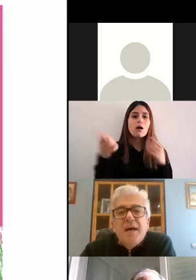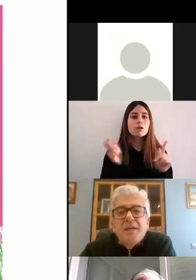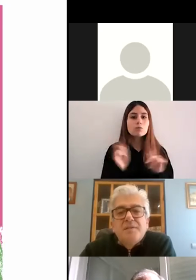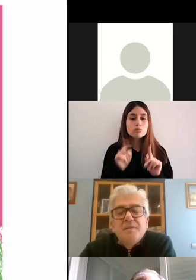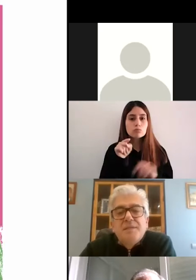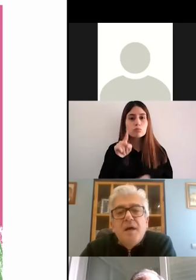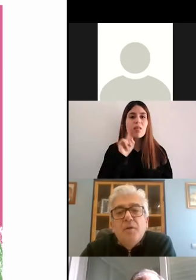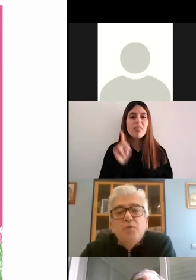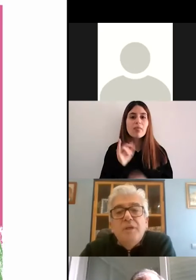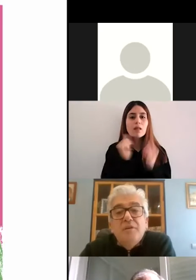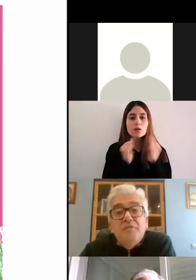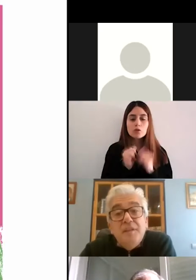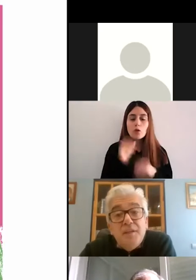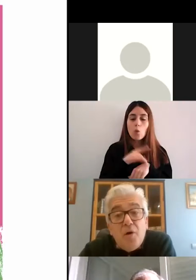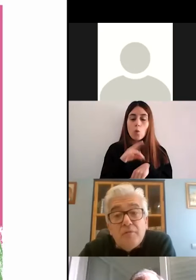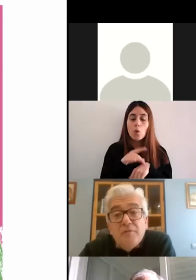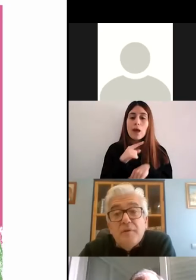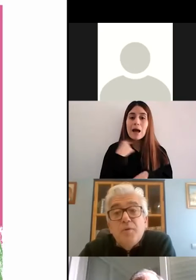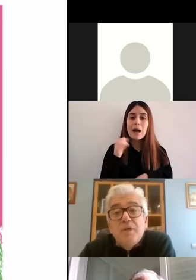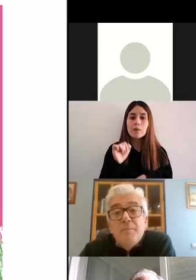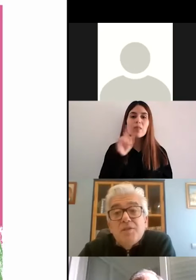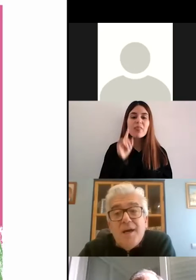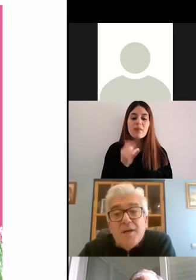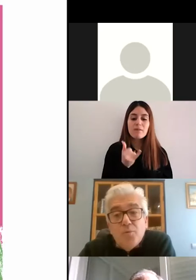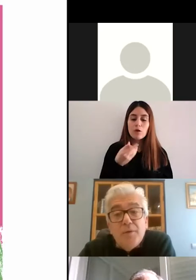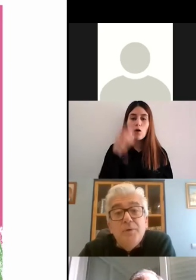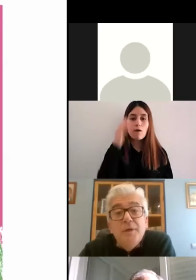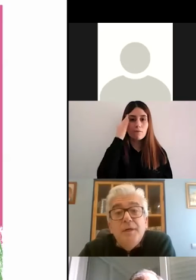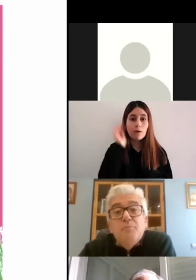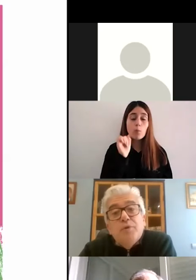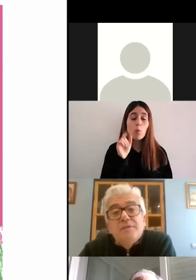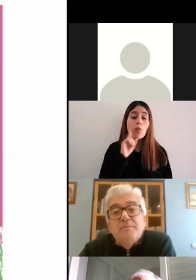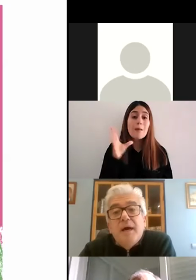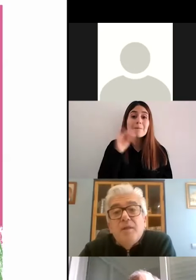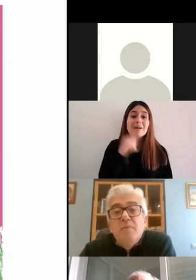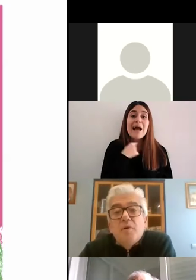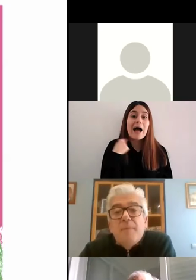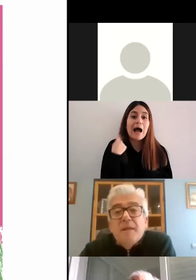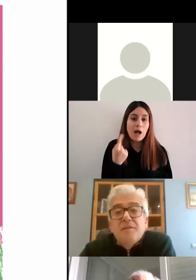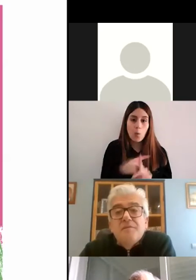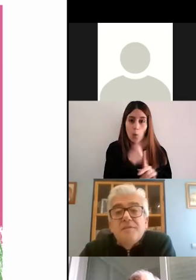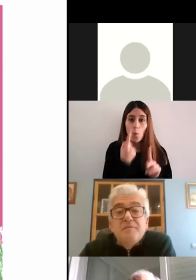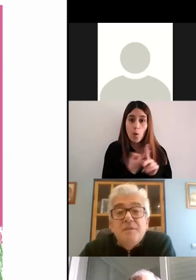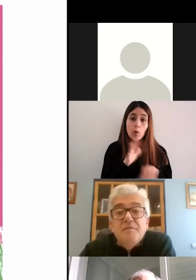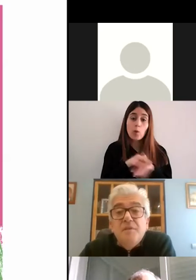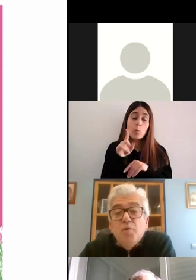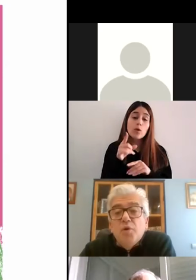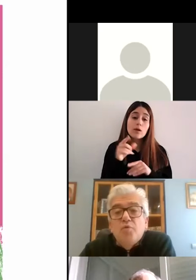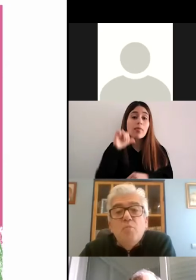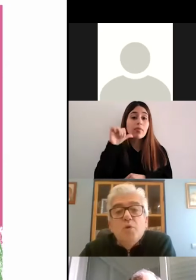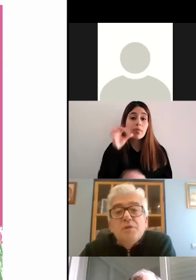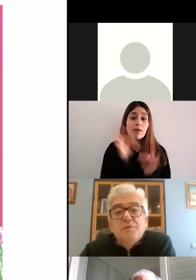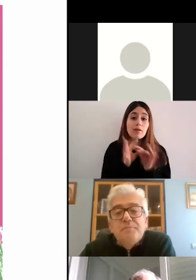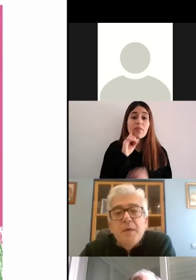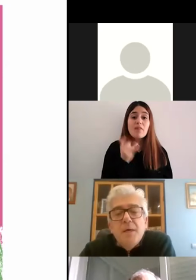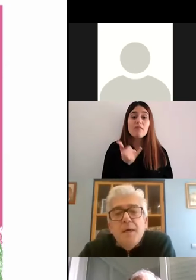Doenças Raras se assinala no dia 29 de fevereiro, o dia mais raro do ano, e por isso celebrado a maior parte das vezes a dia 28,